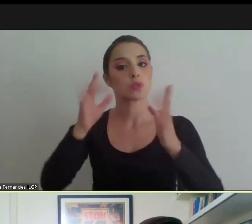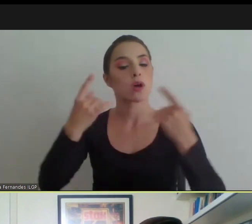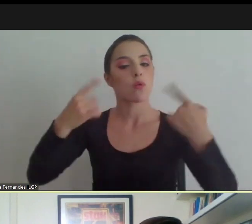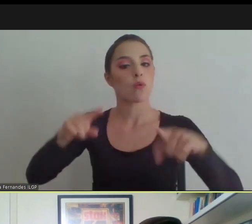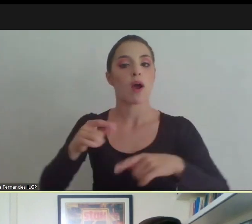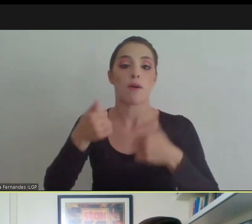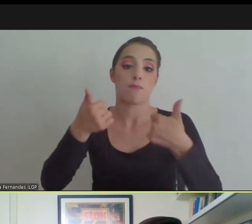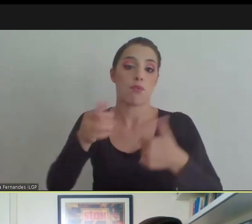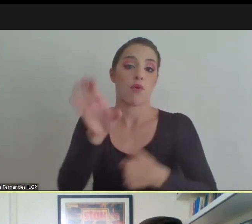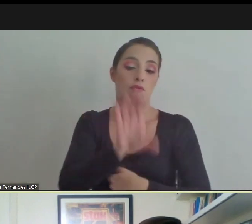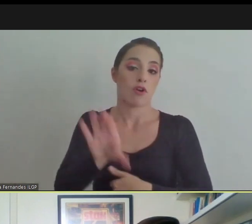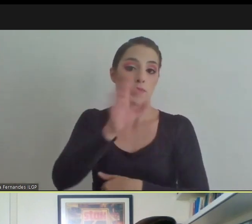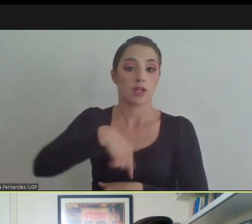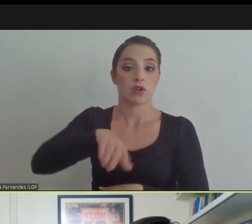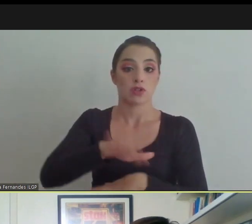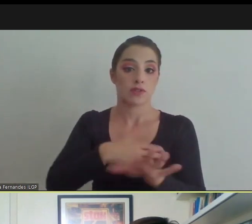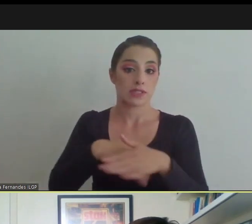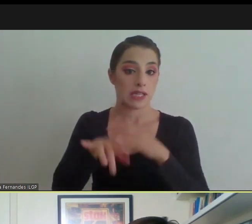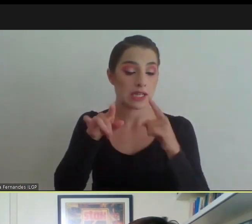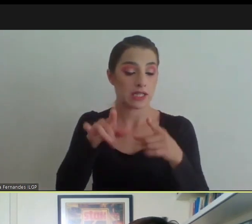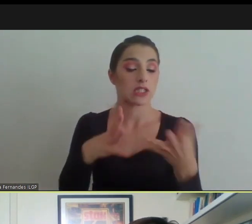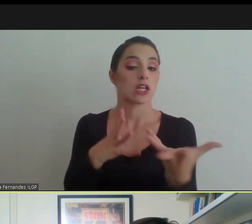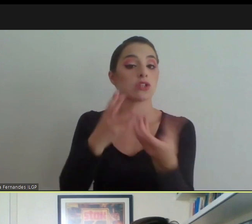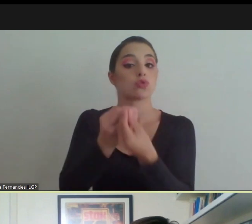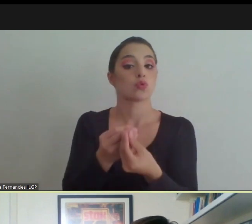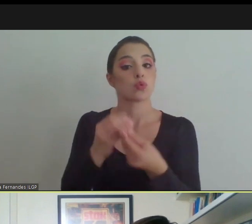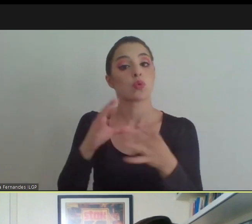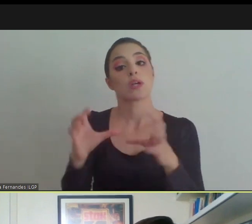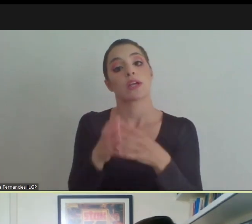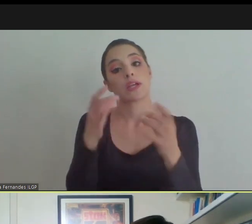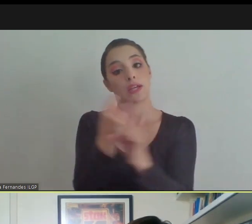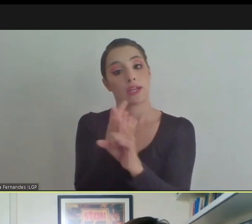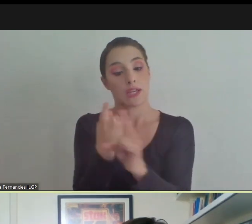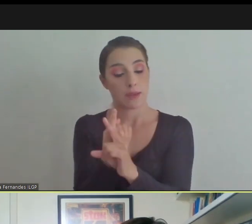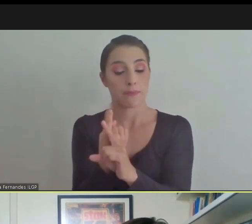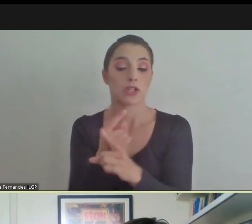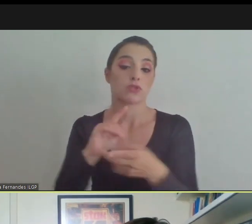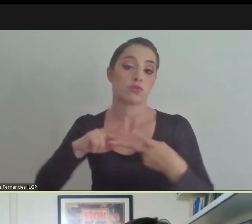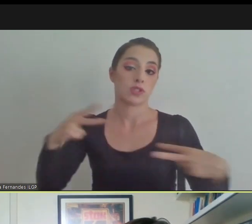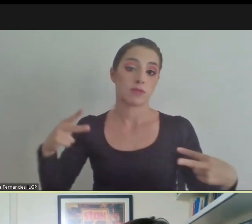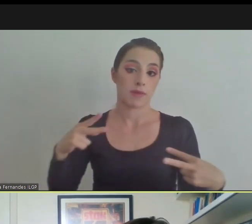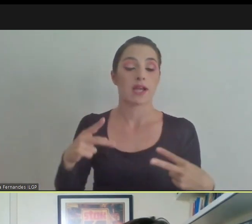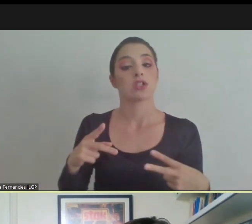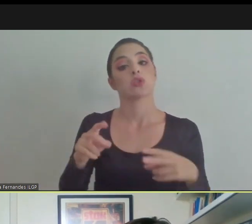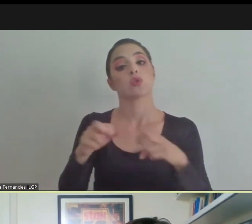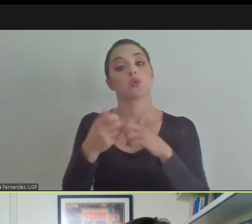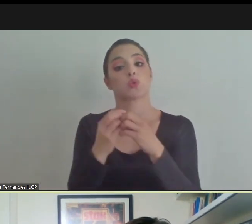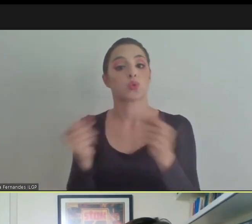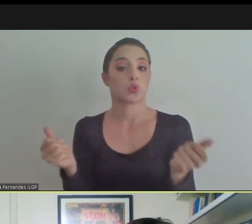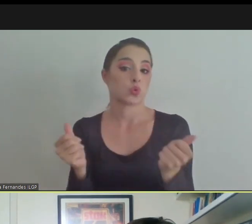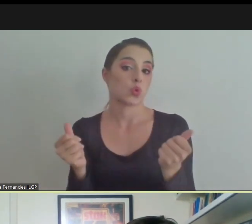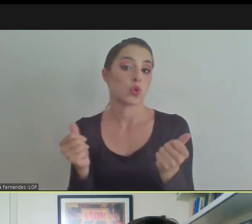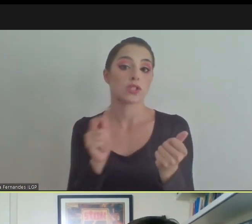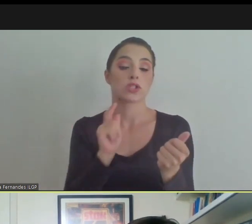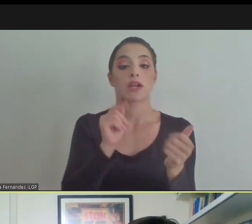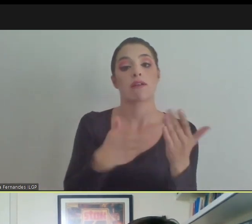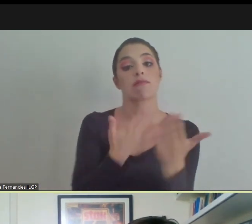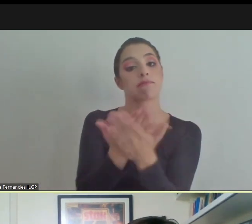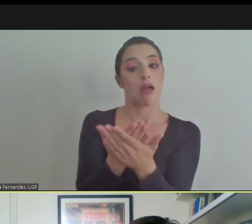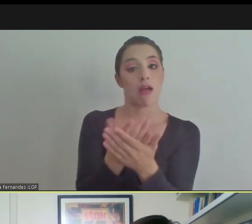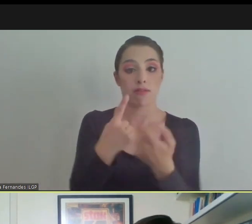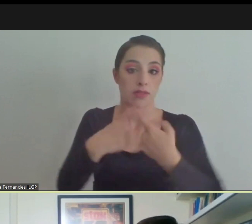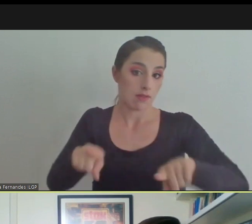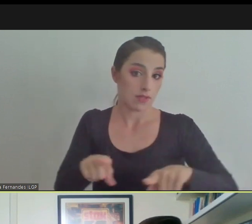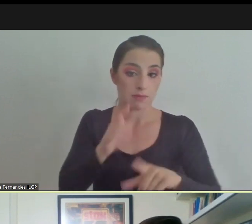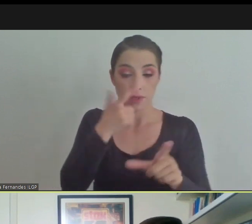isso seria construir, junto com as equipes municipais, soluções inovadoras para desafios públicos que façam a diferença para as